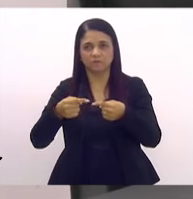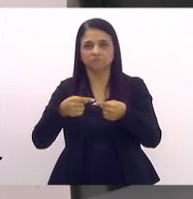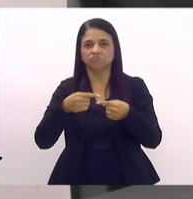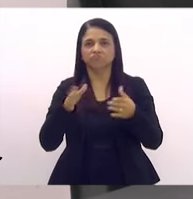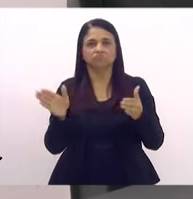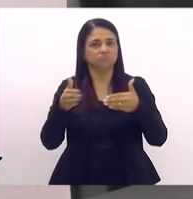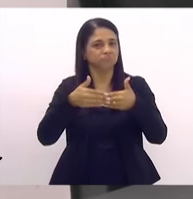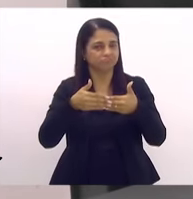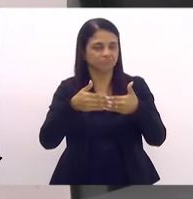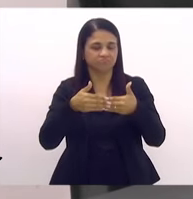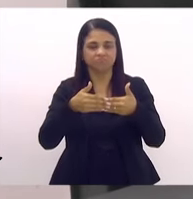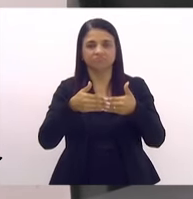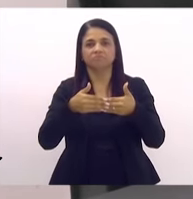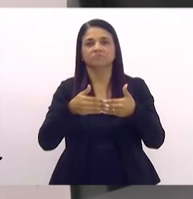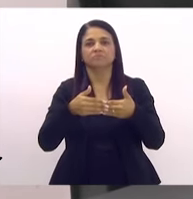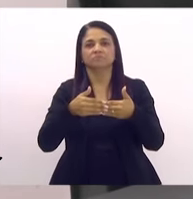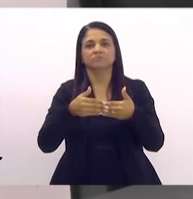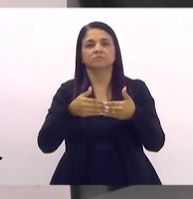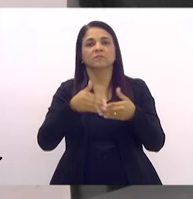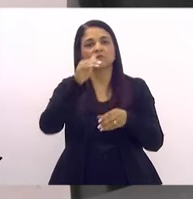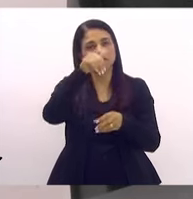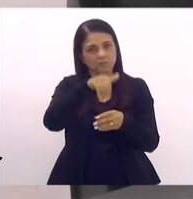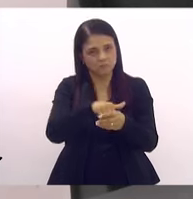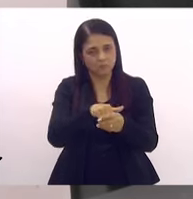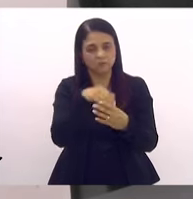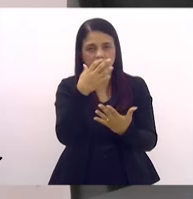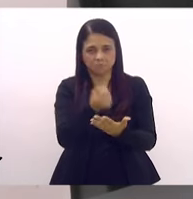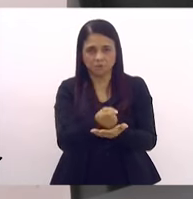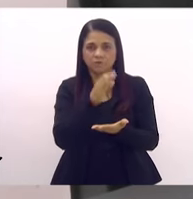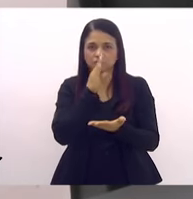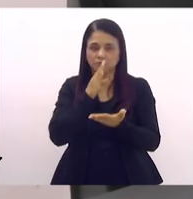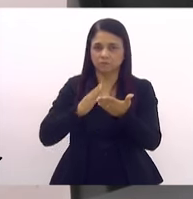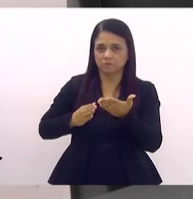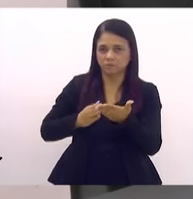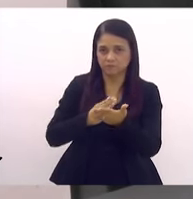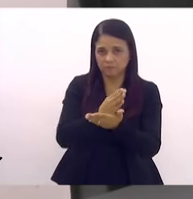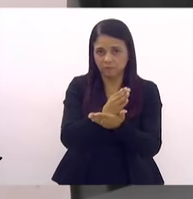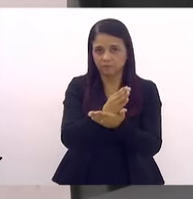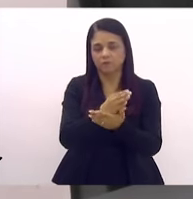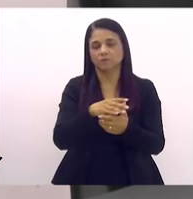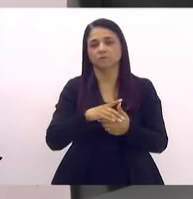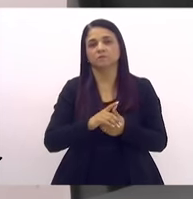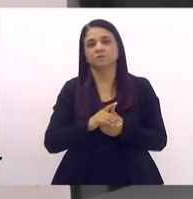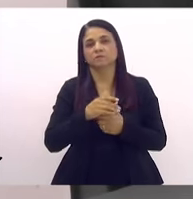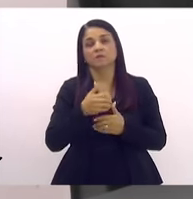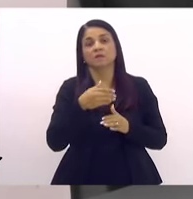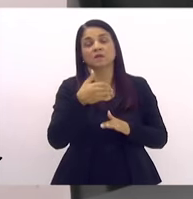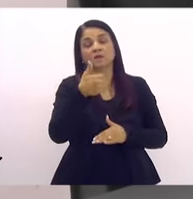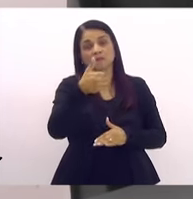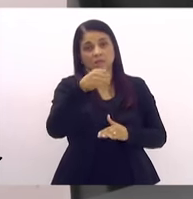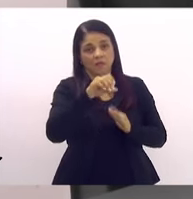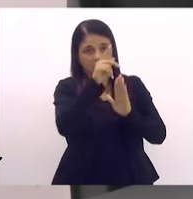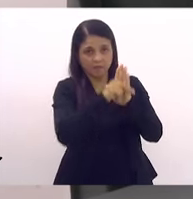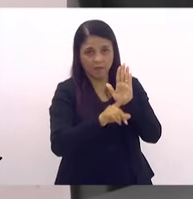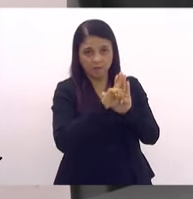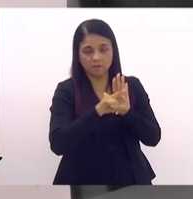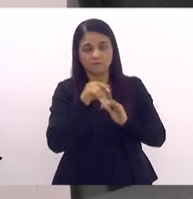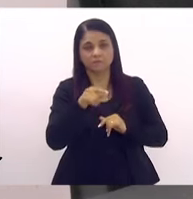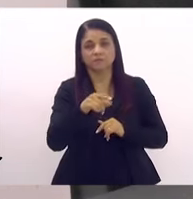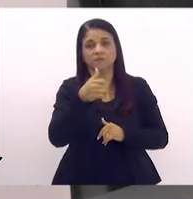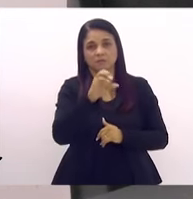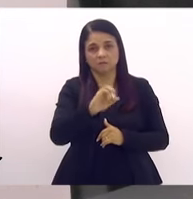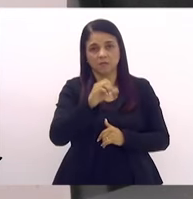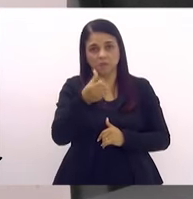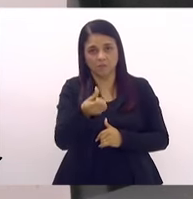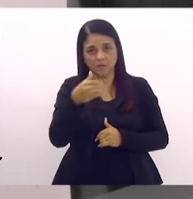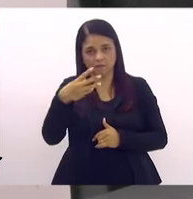Não havendo quem queira discutir, encerrada a discussão, em votação, os senhores que aprovam, permaneçam como estão, aprovado, 10 da pauta. PL